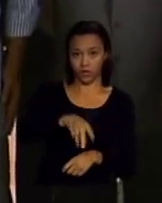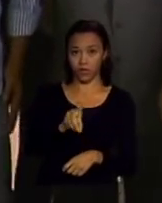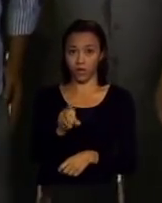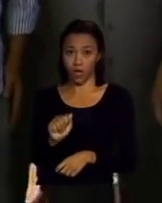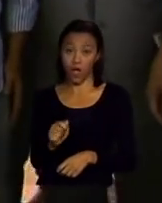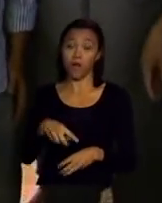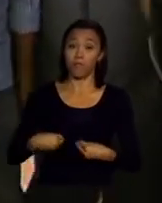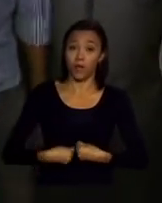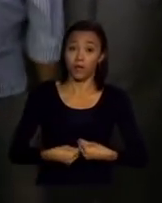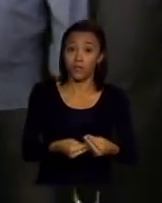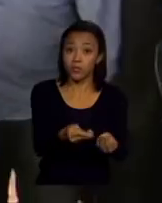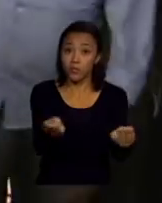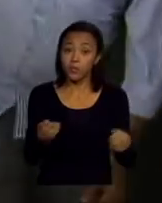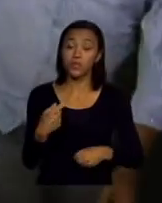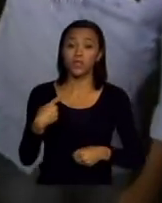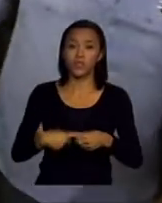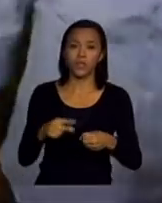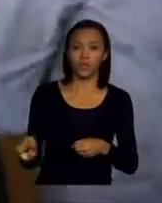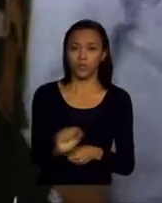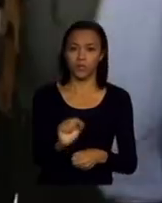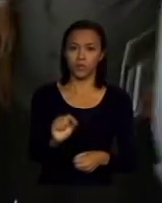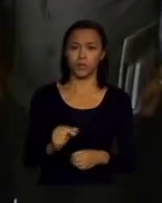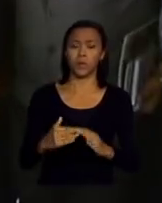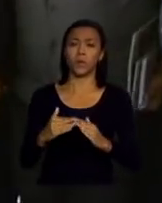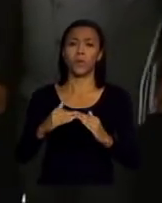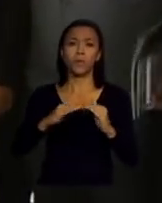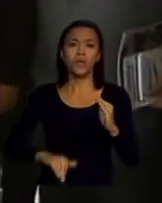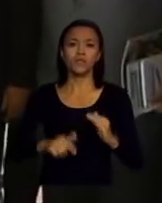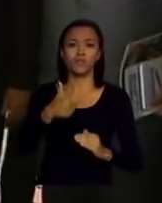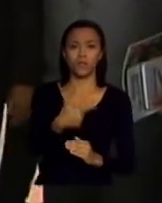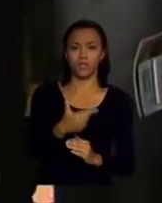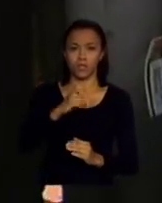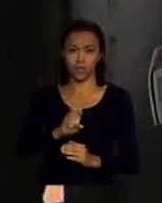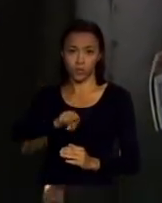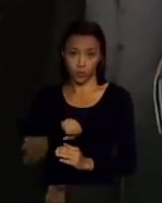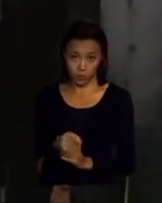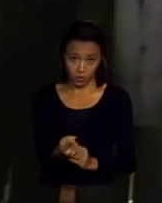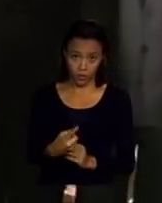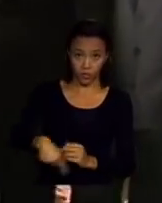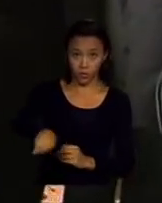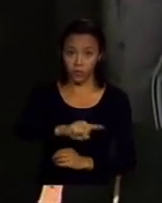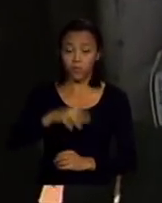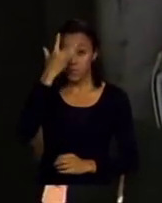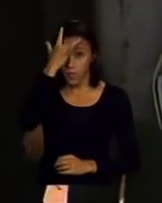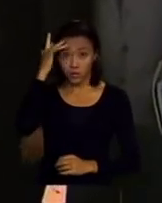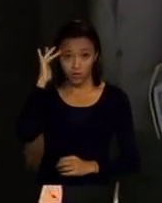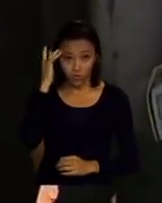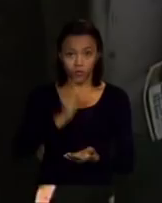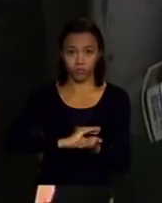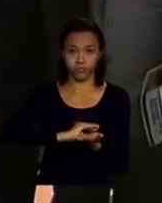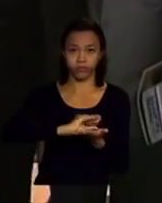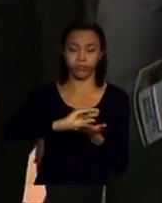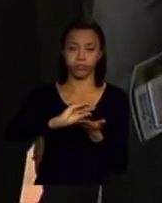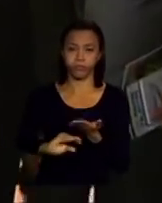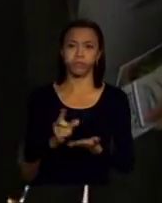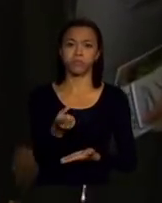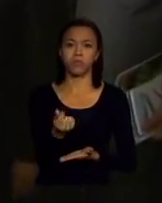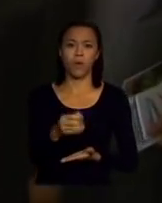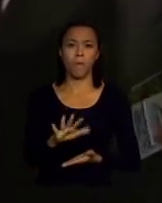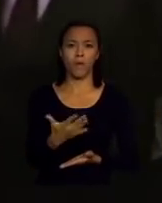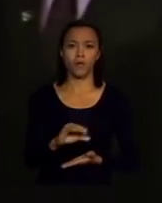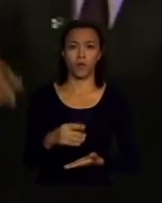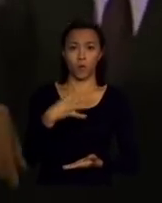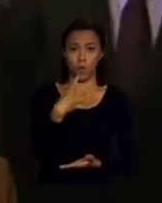esses municípios piauienses com menos de 50 mil habitantes. O investimento foi de